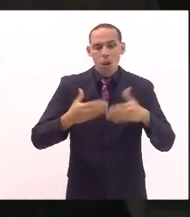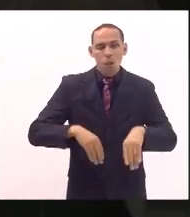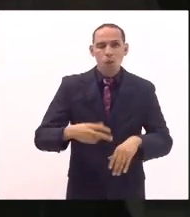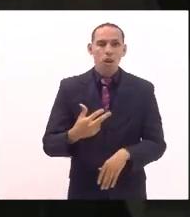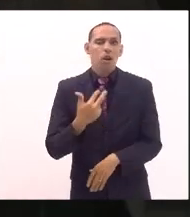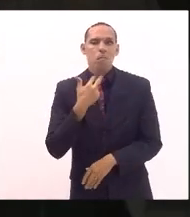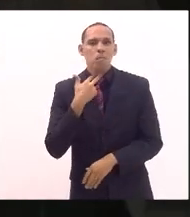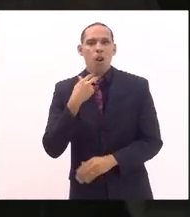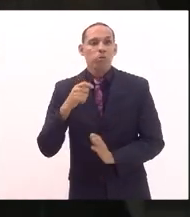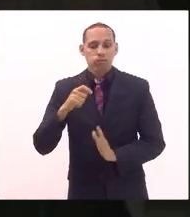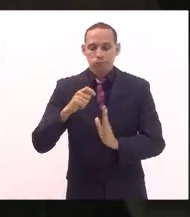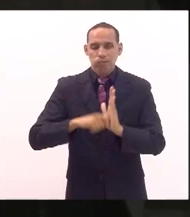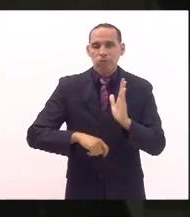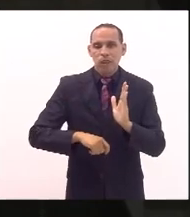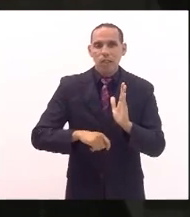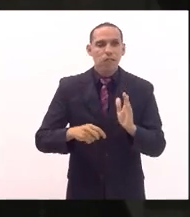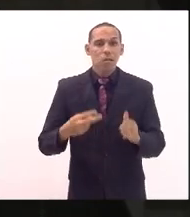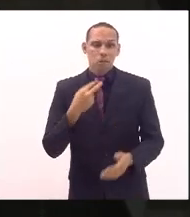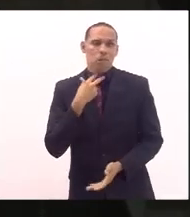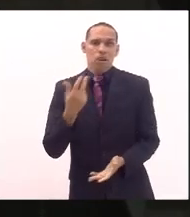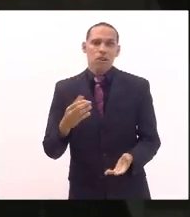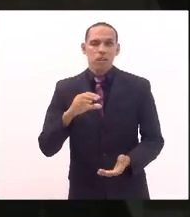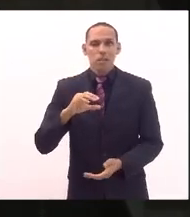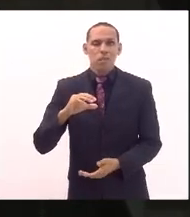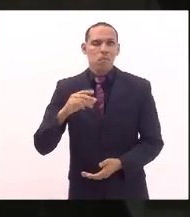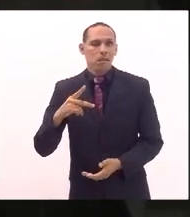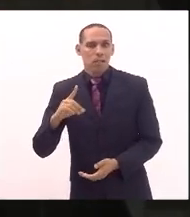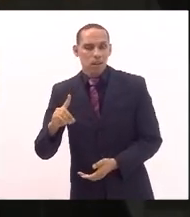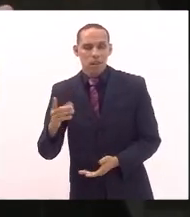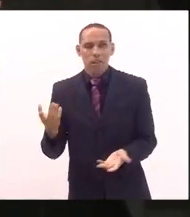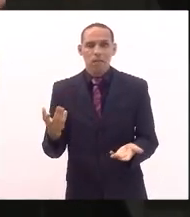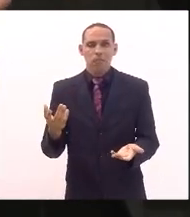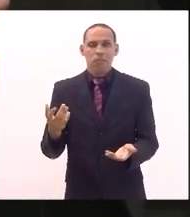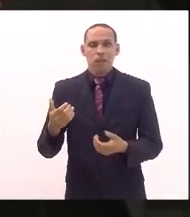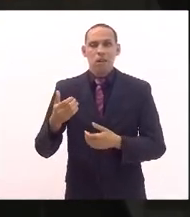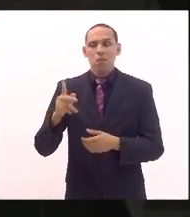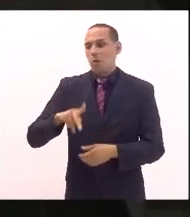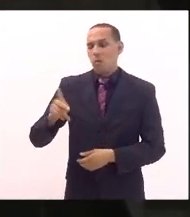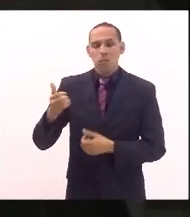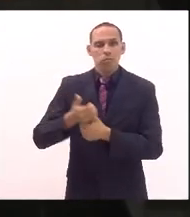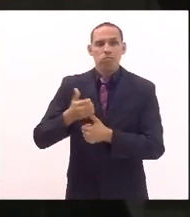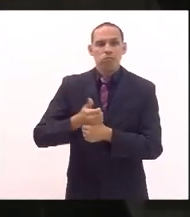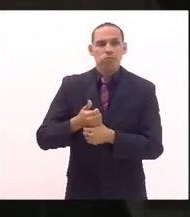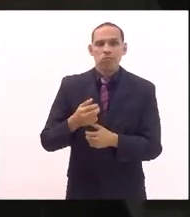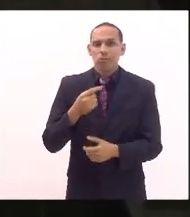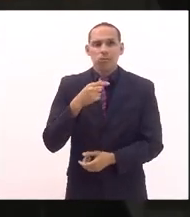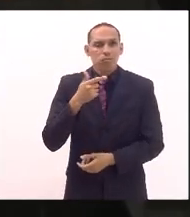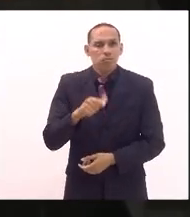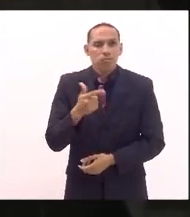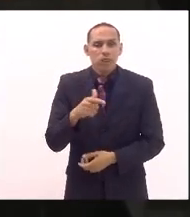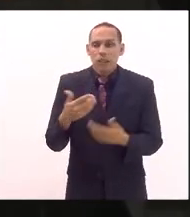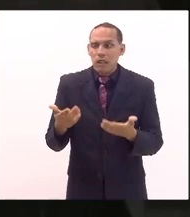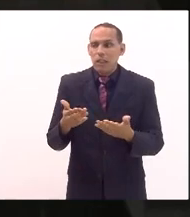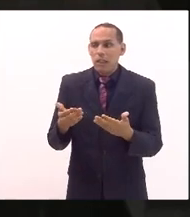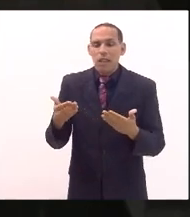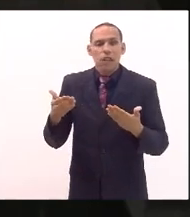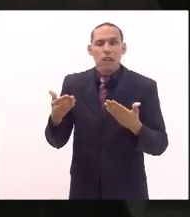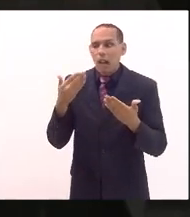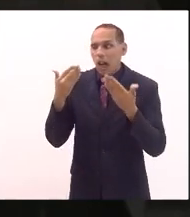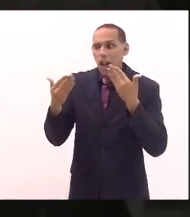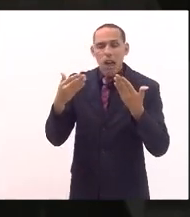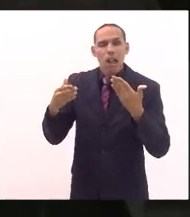nem fazer poder fazer contratos de professores substitutos como é que vai atender a demanda então o primeiro. É